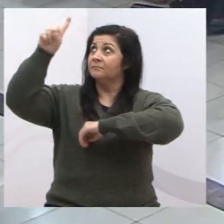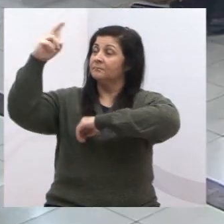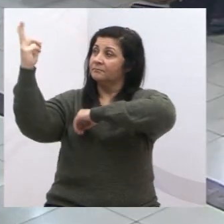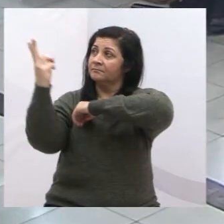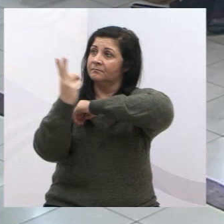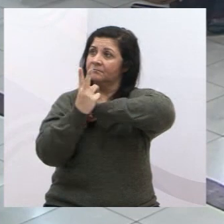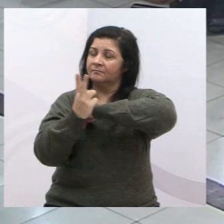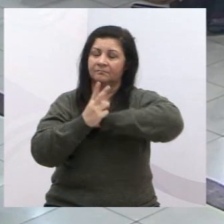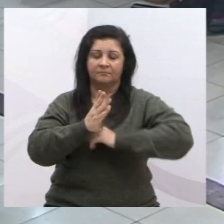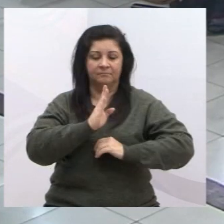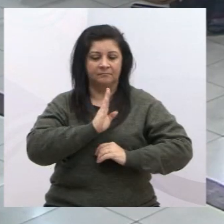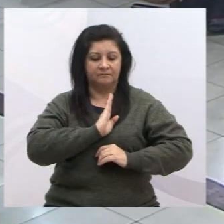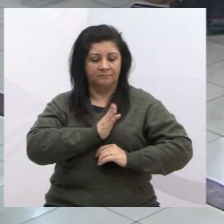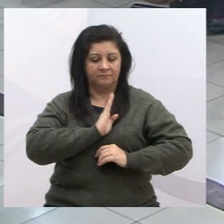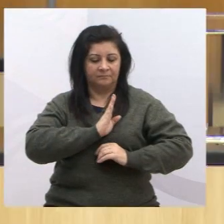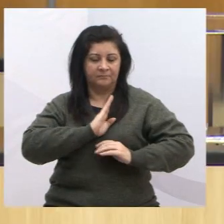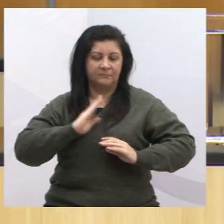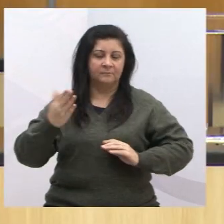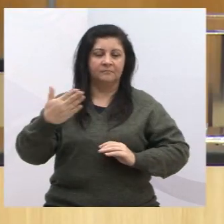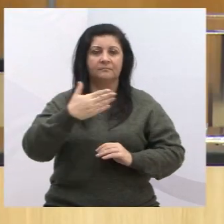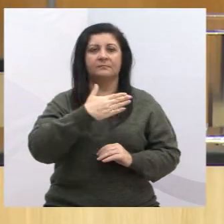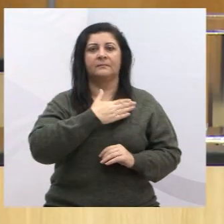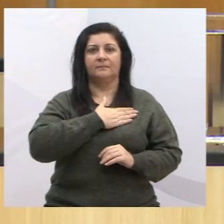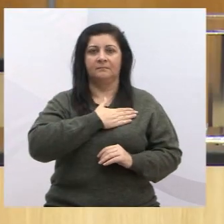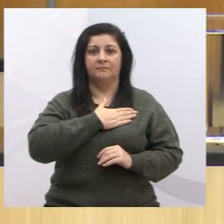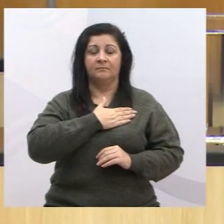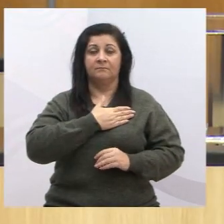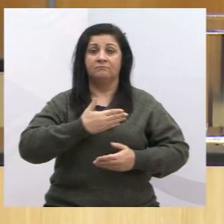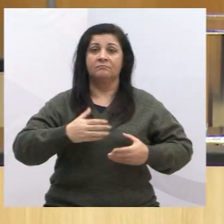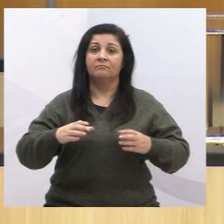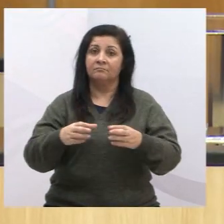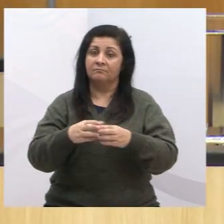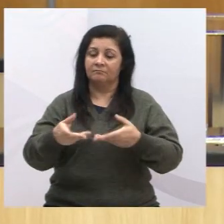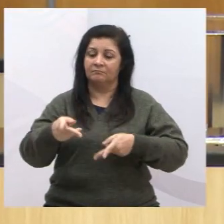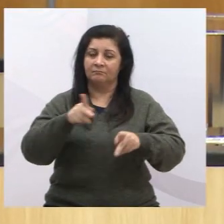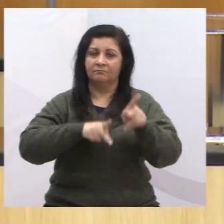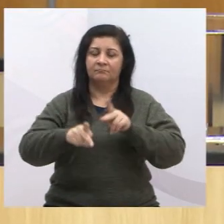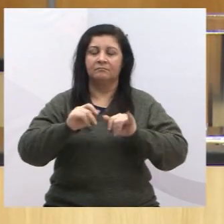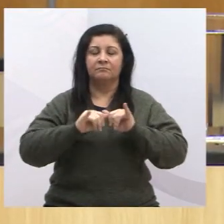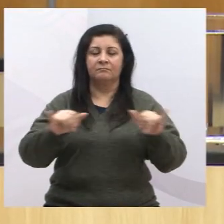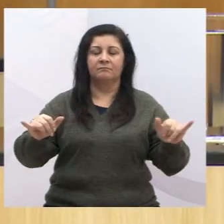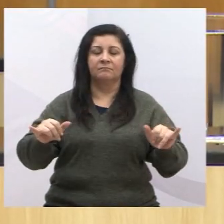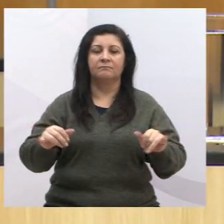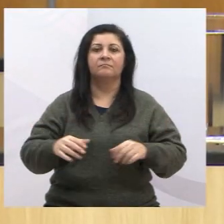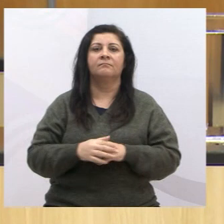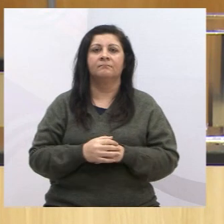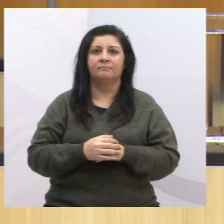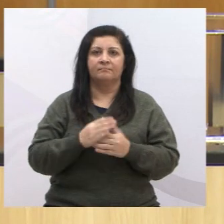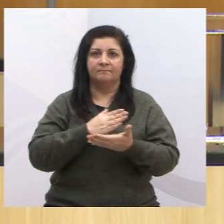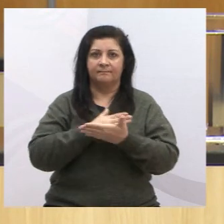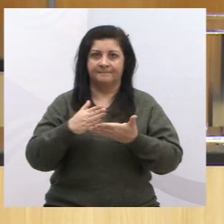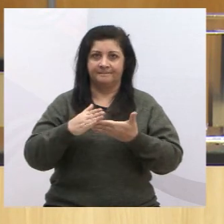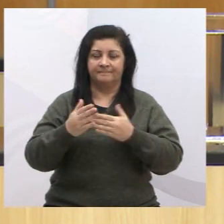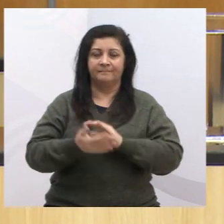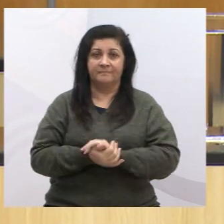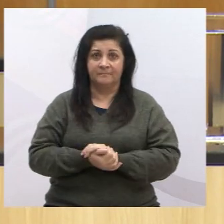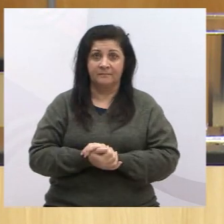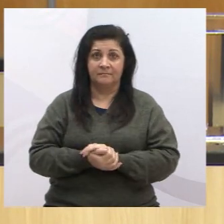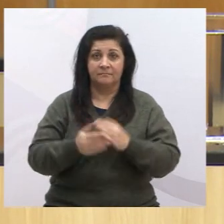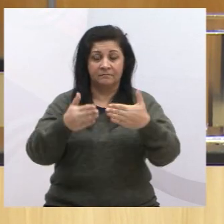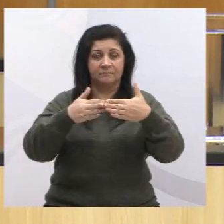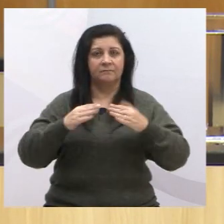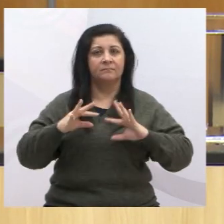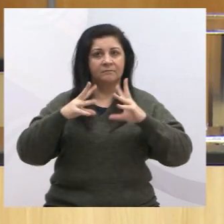com o coração inteiramente voltado à pátria e para a comunidade que servimos, declaro aberto a presente sessão ordinária. Peço a todos